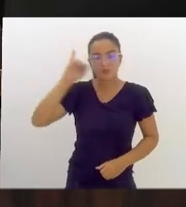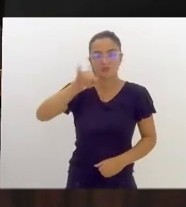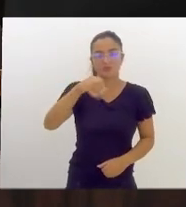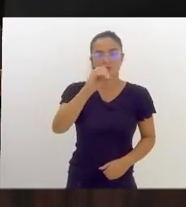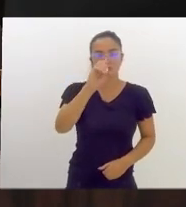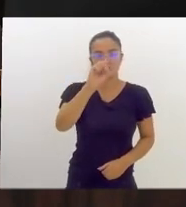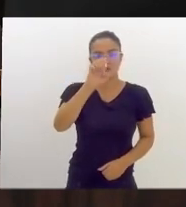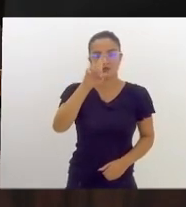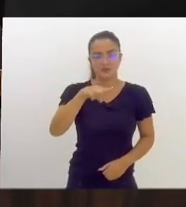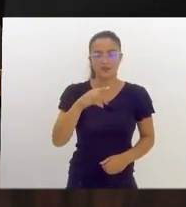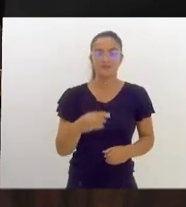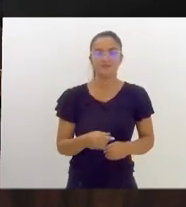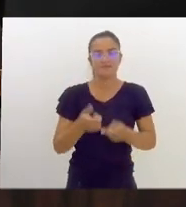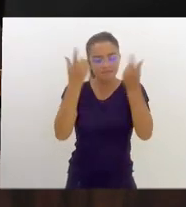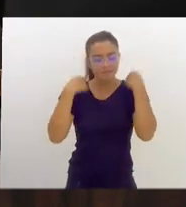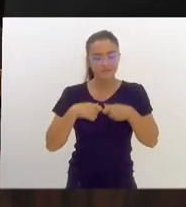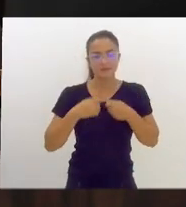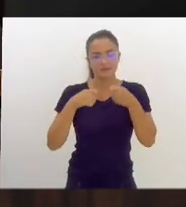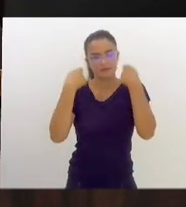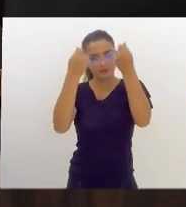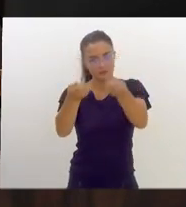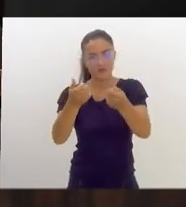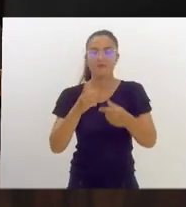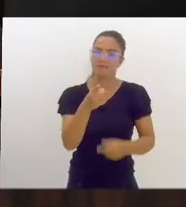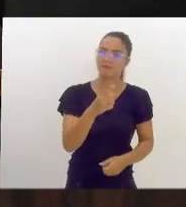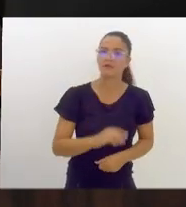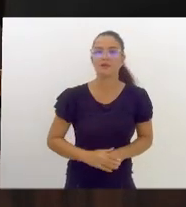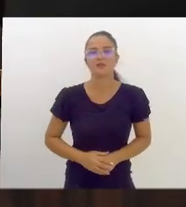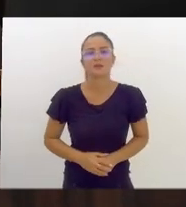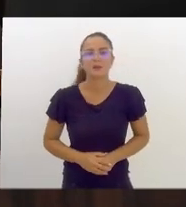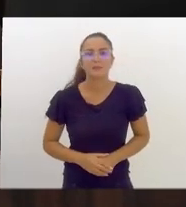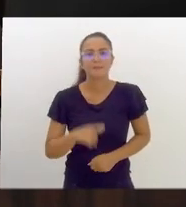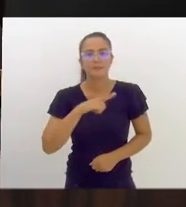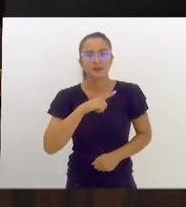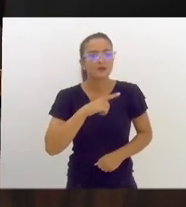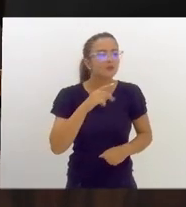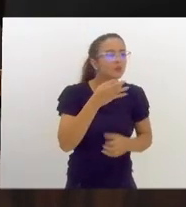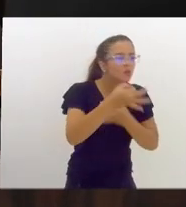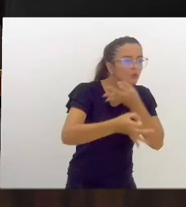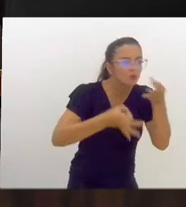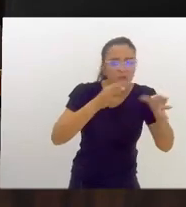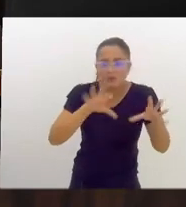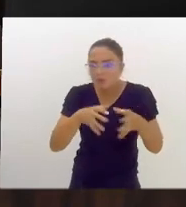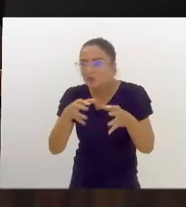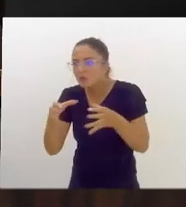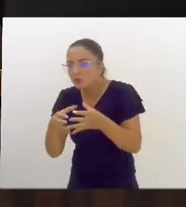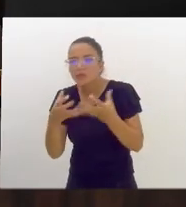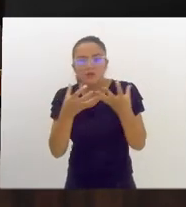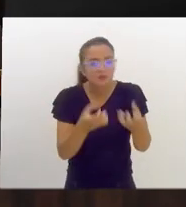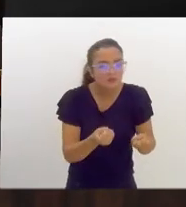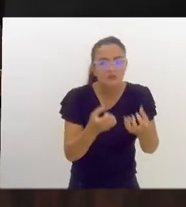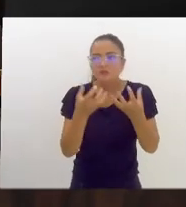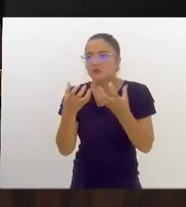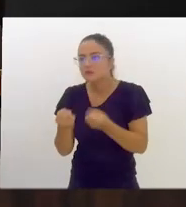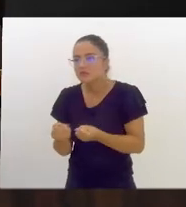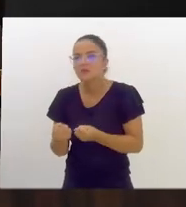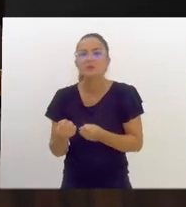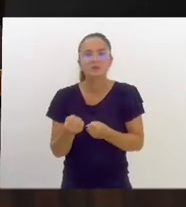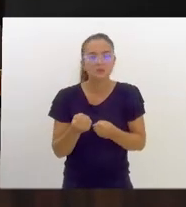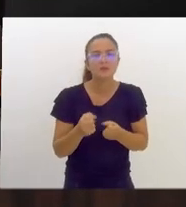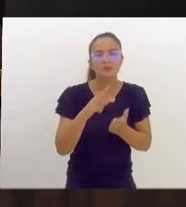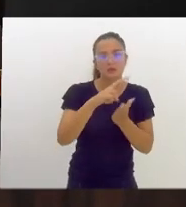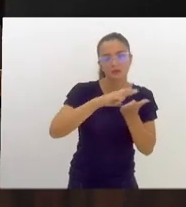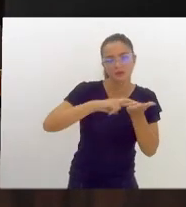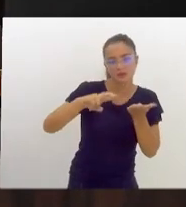Silva Souza. Parecer da Comissão de Normas Internas e Proposições Externas, favorável. Relator, deputado